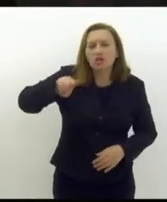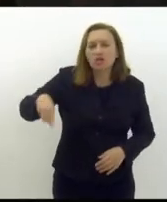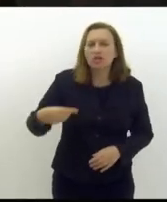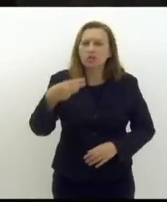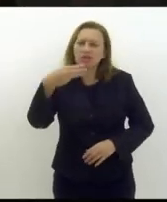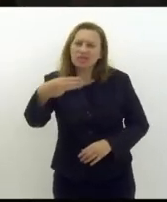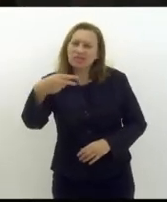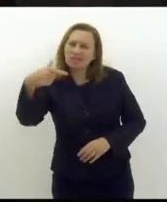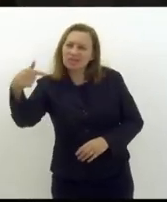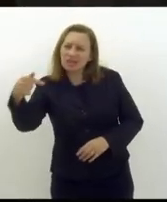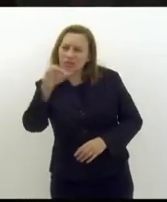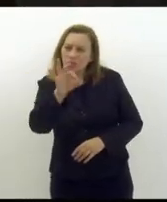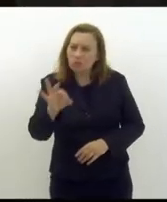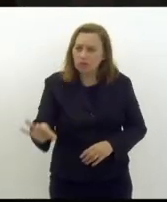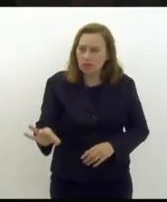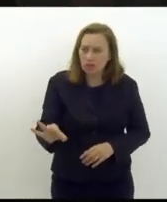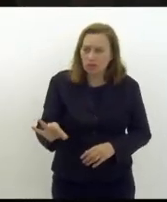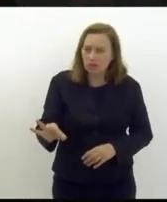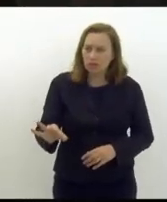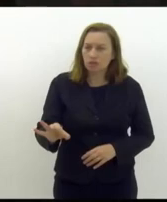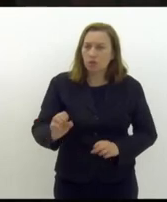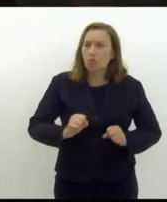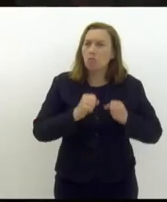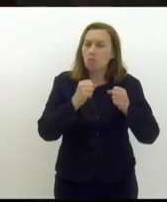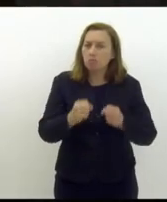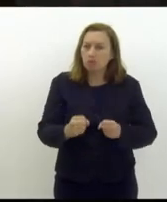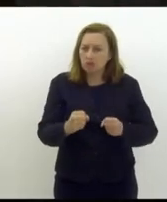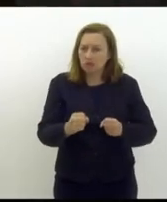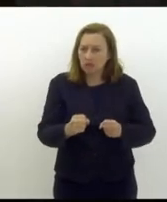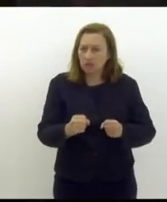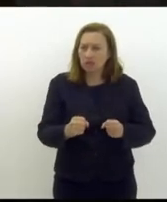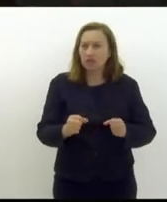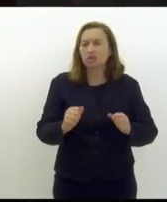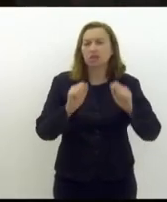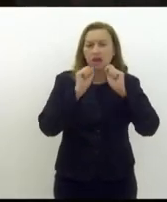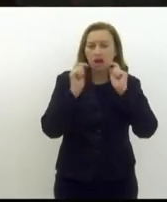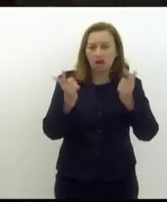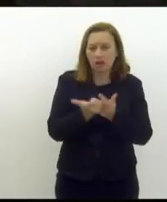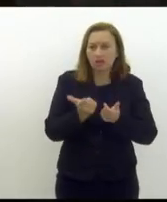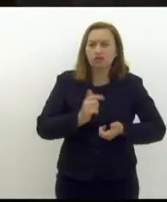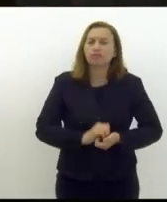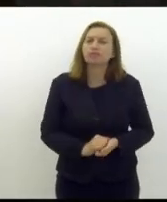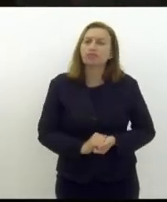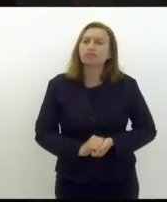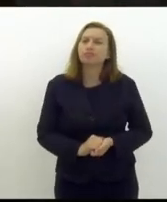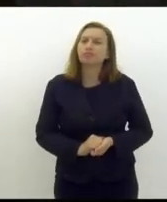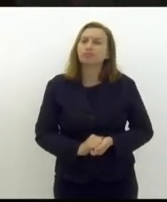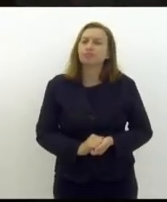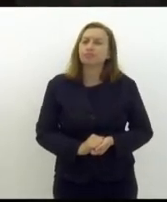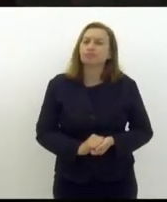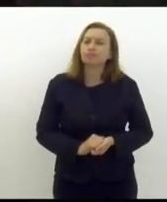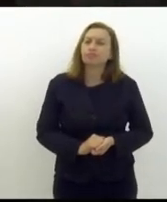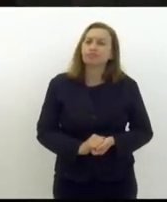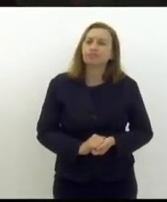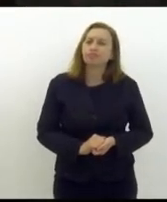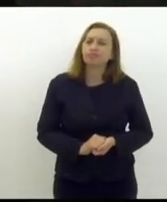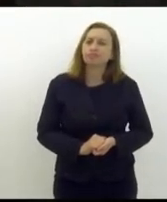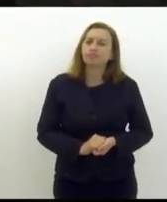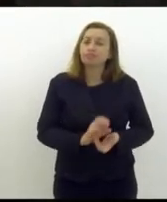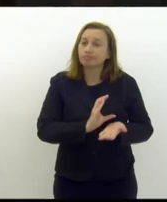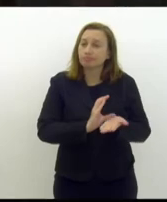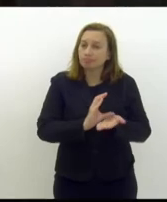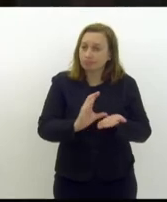0,37 por cento o poder de manejo da Assembleia Legislativa sobre a peça